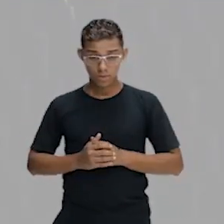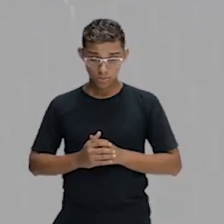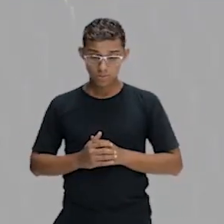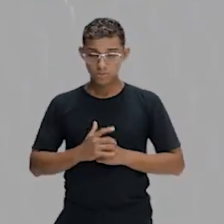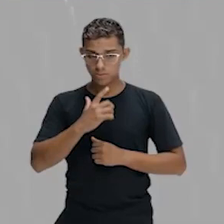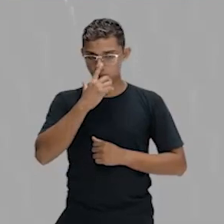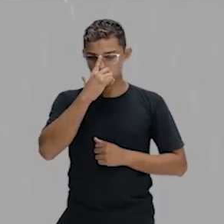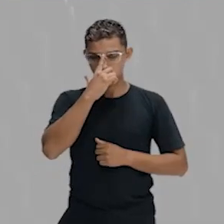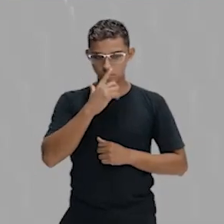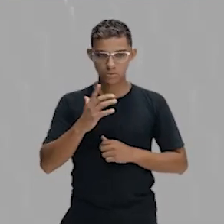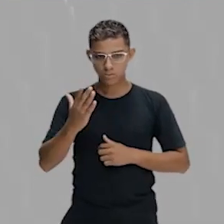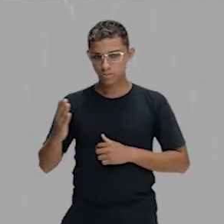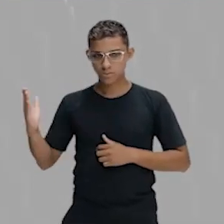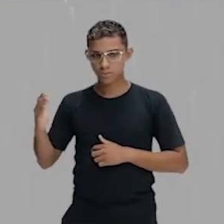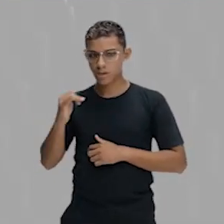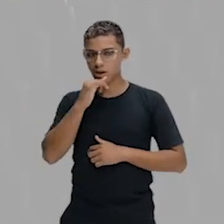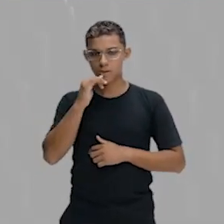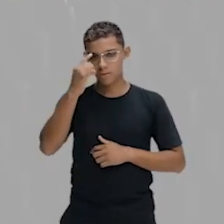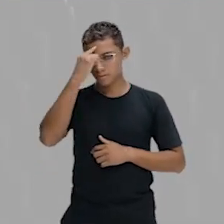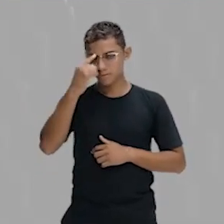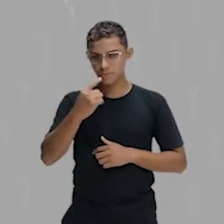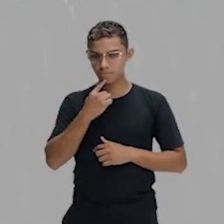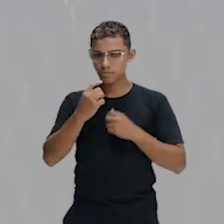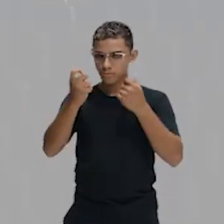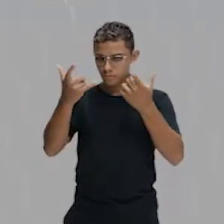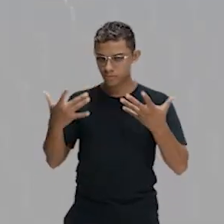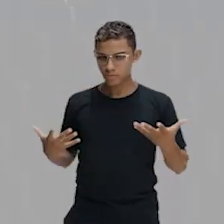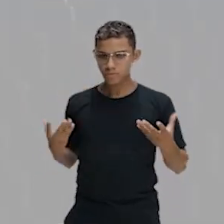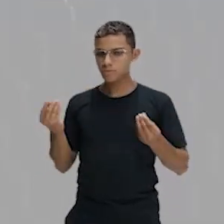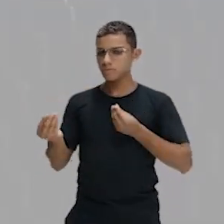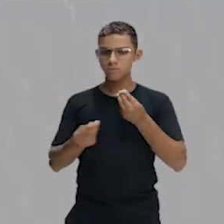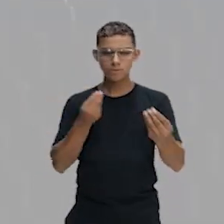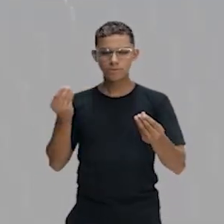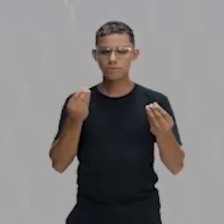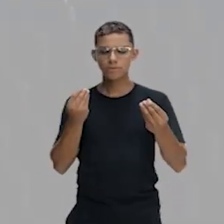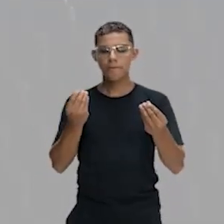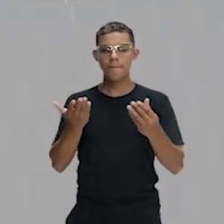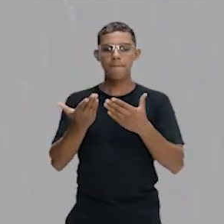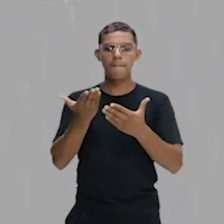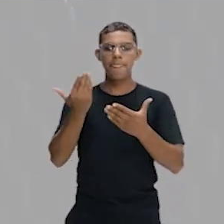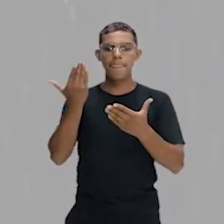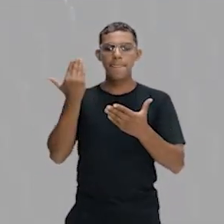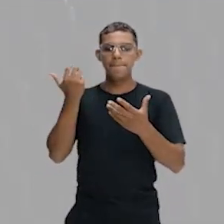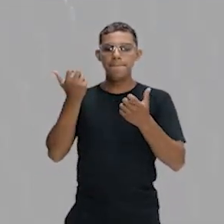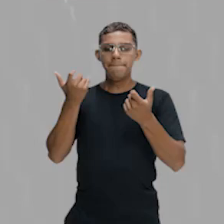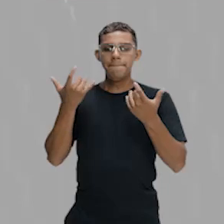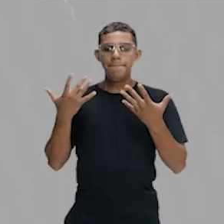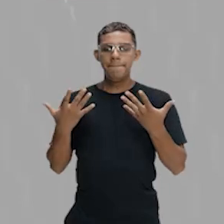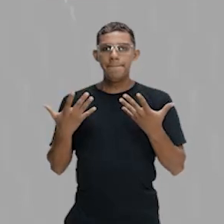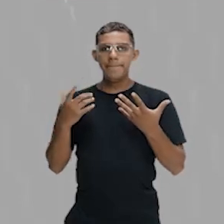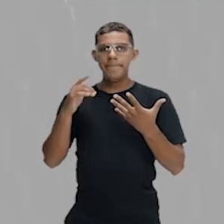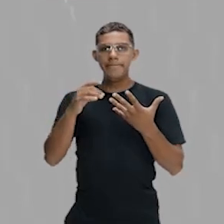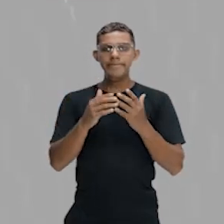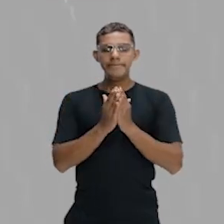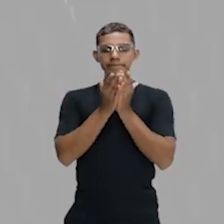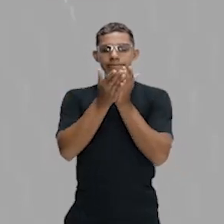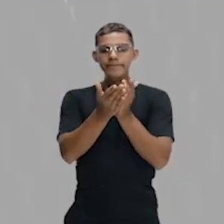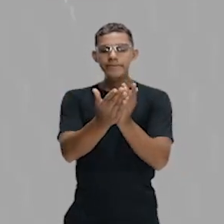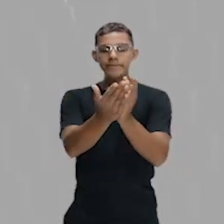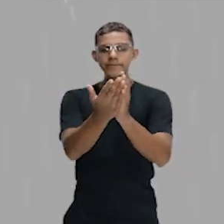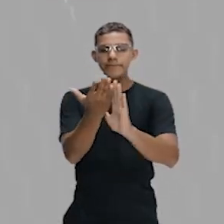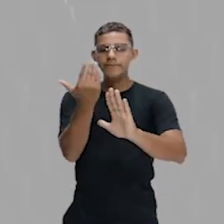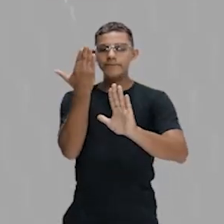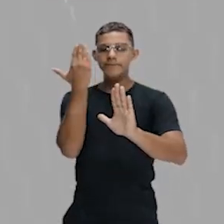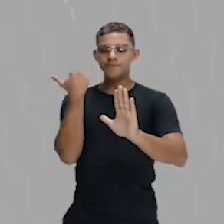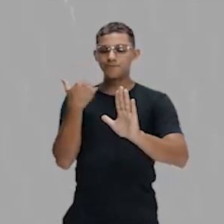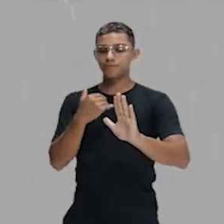Esse aqui é uma imagem que pode mostrar, por exemplo, como é que era esse tipo de domínio de mares e morros na época